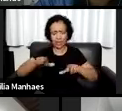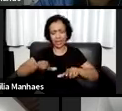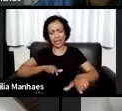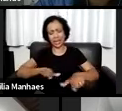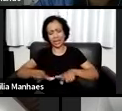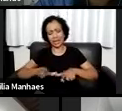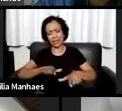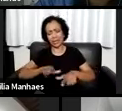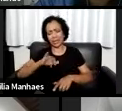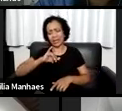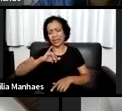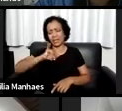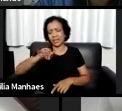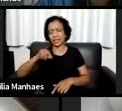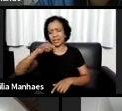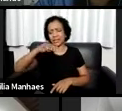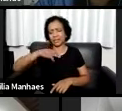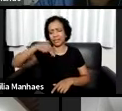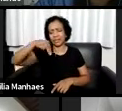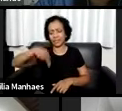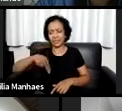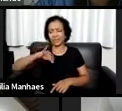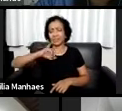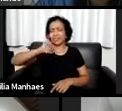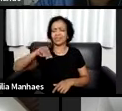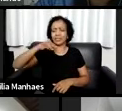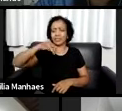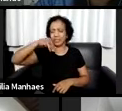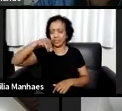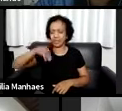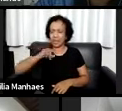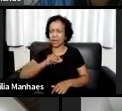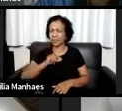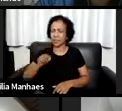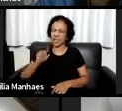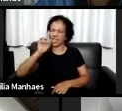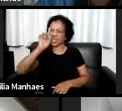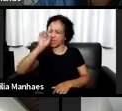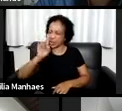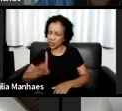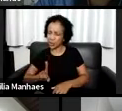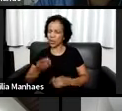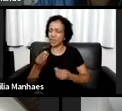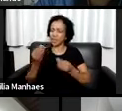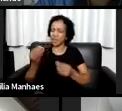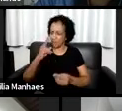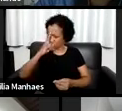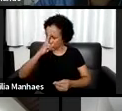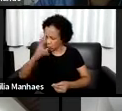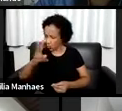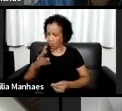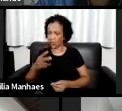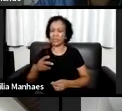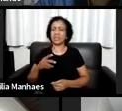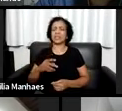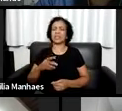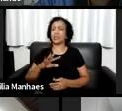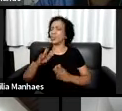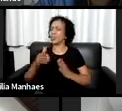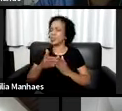missionárias, abençoa os diretores, ó Deus. Toma teus filhos das tuas mãos e os fortalece para que continuem te servindo com